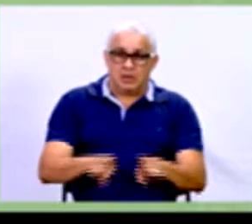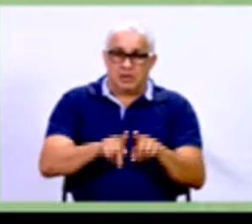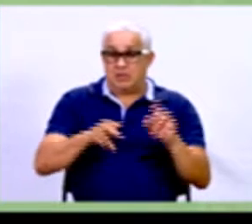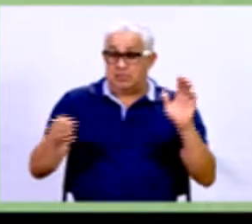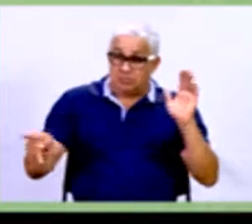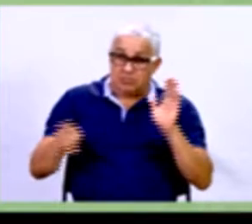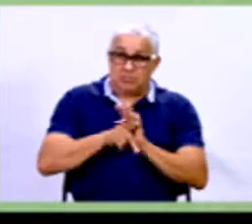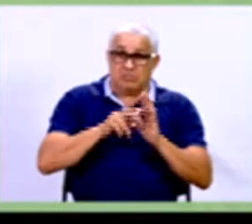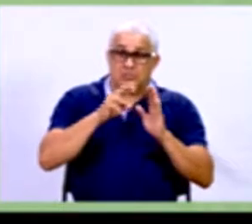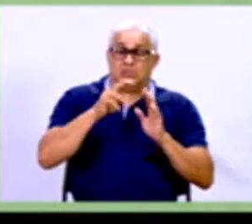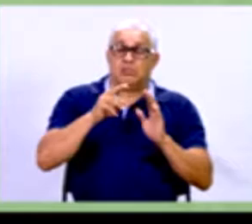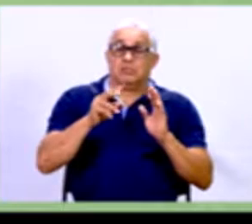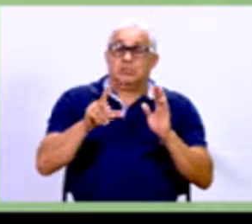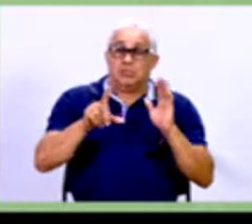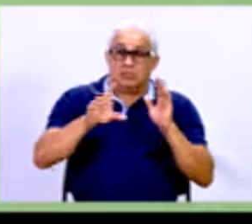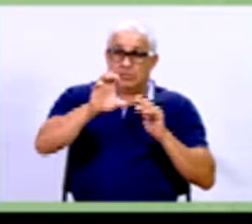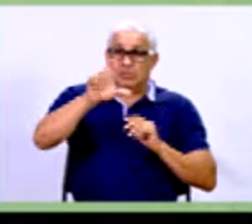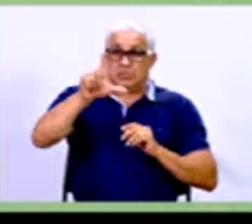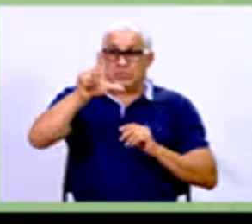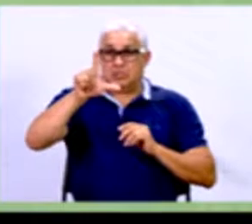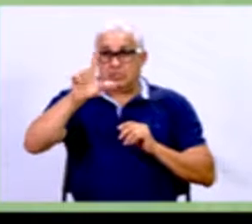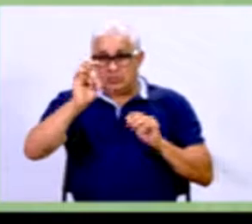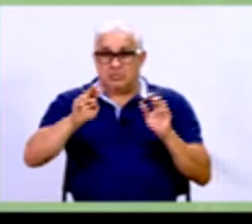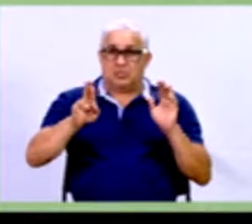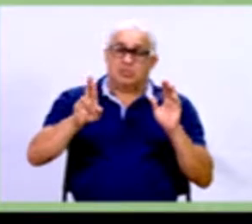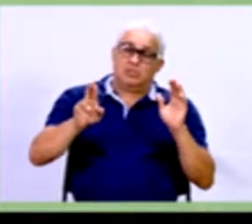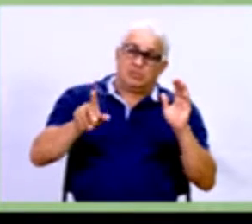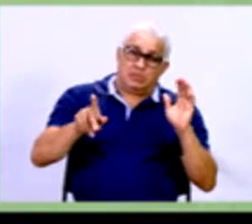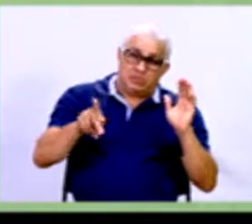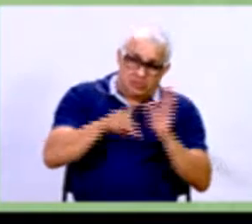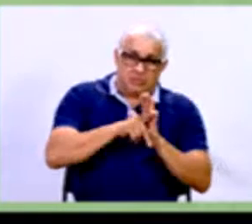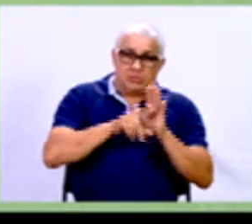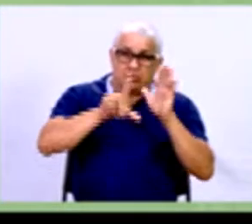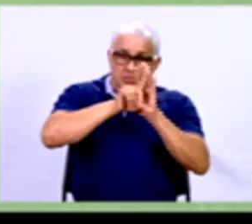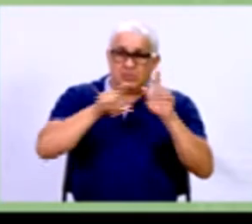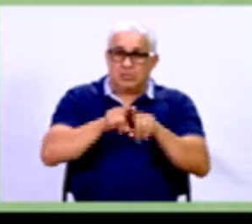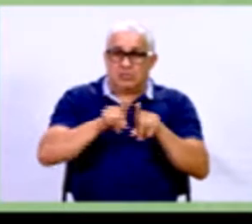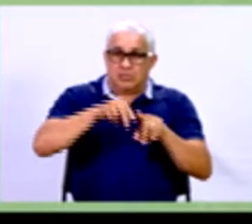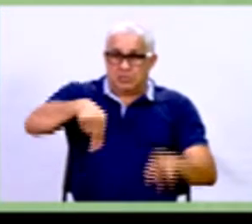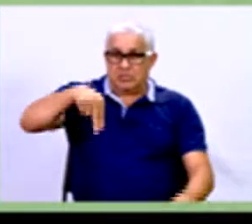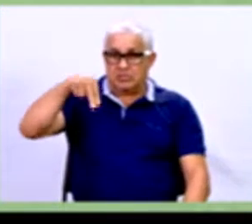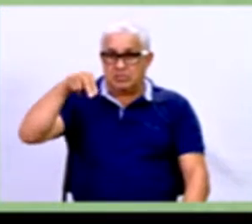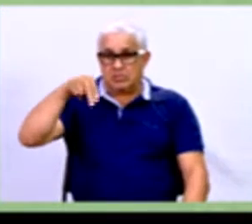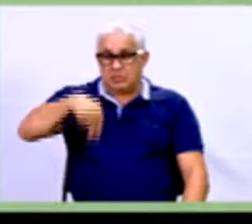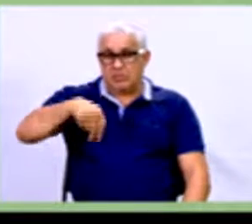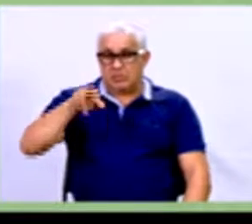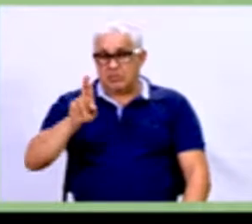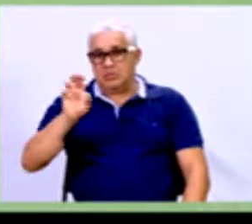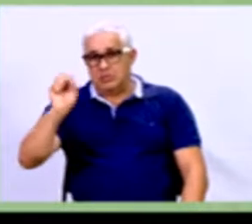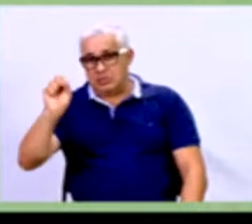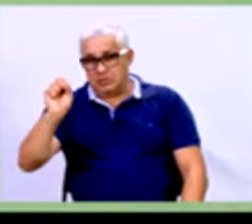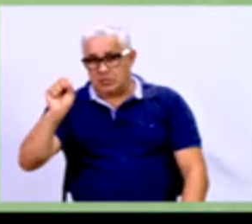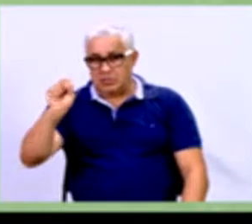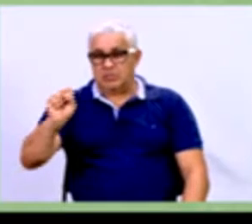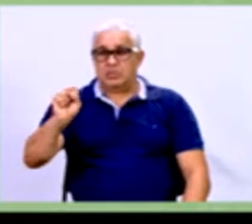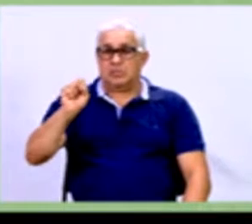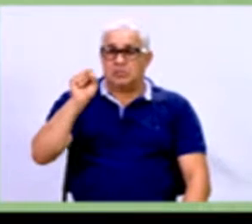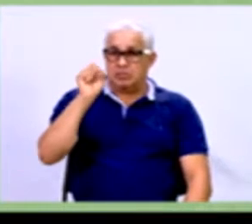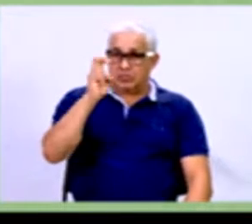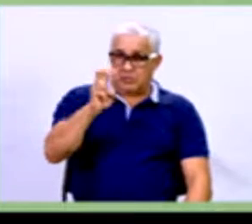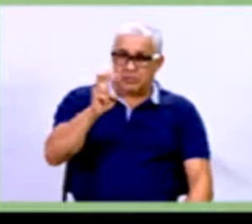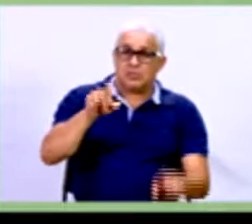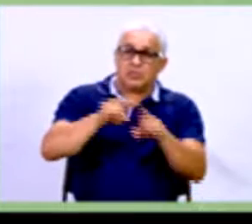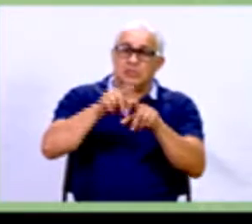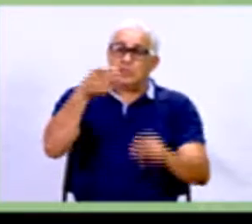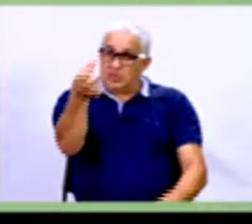A NR5, que trata da Comissão Interna de Prevenção de Acidentes. A NR6, que lembra que nós trabalhamos na